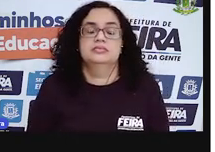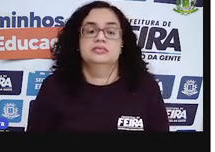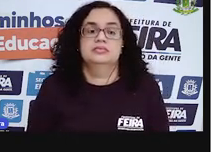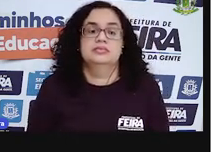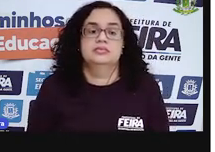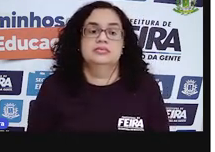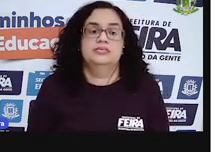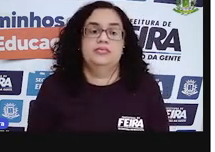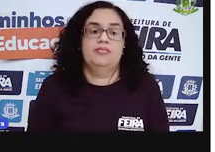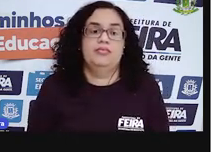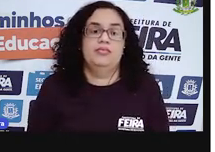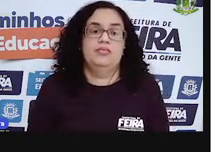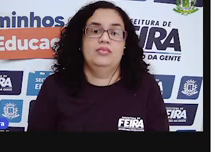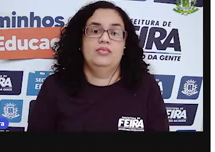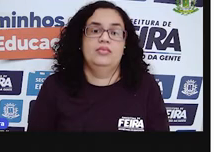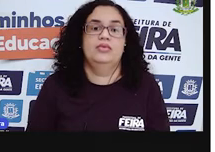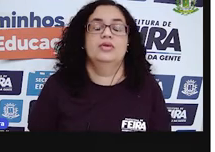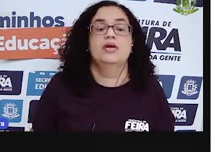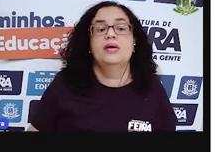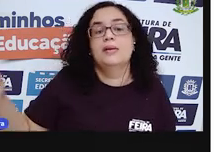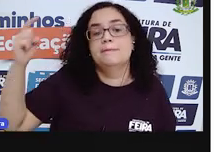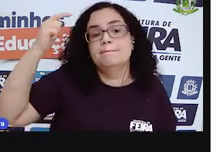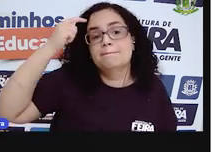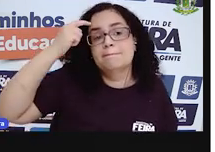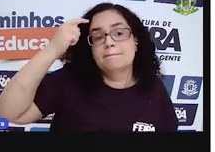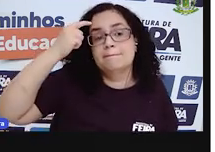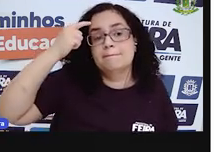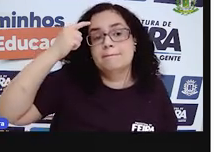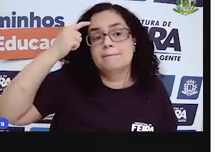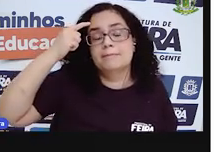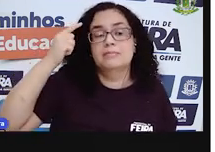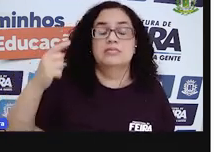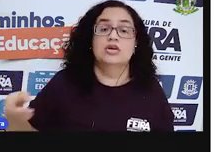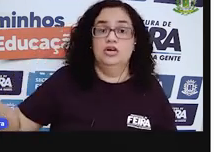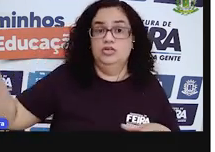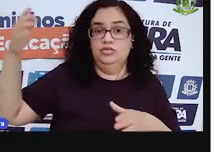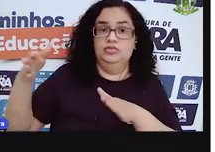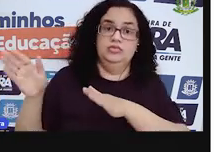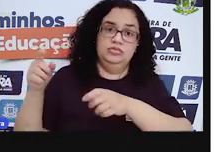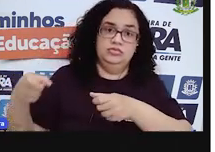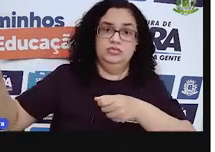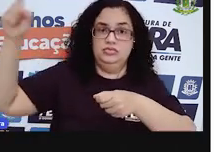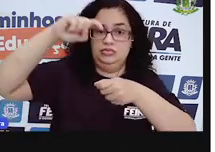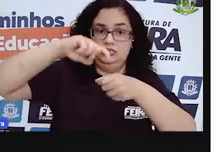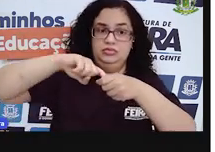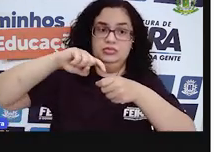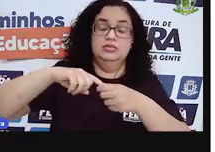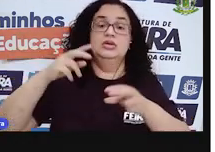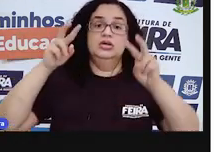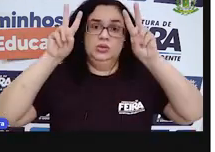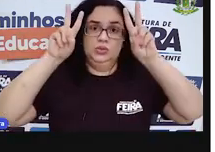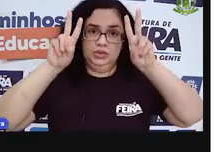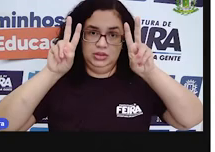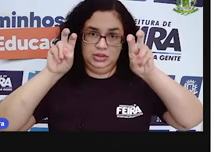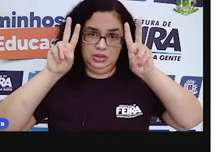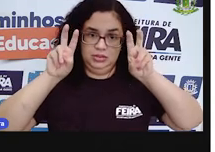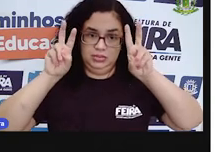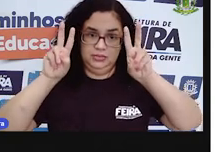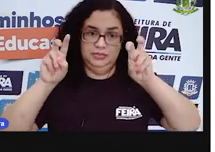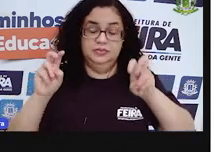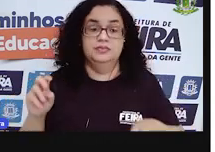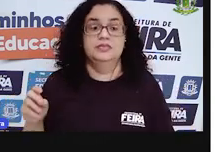Vamos lá Oi e aí agora vamos voltar para nossa temática